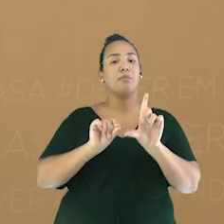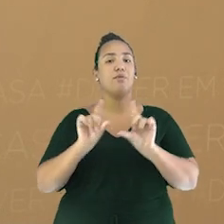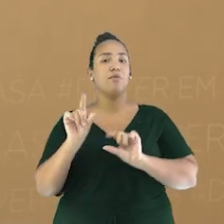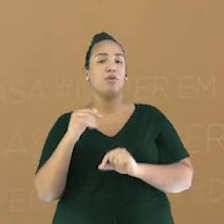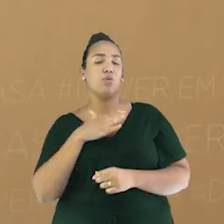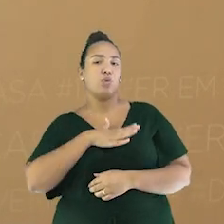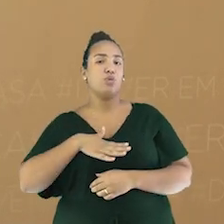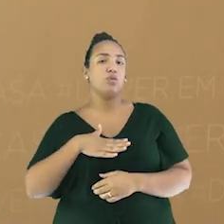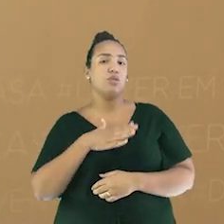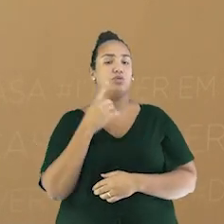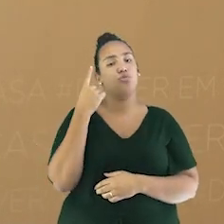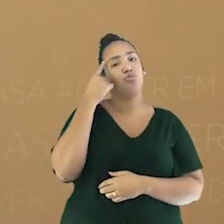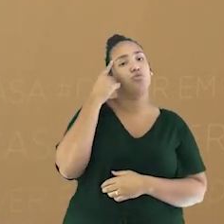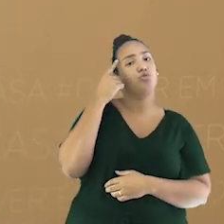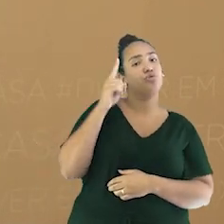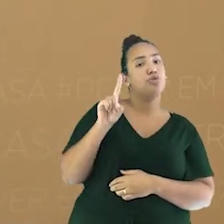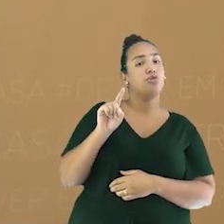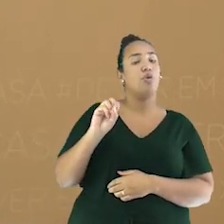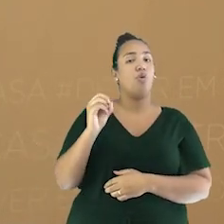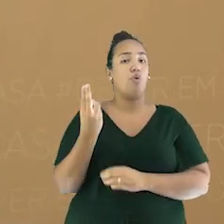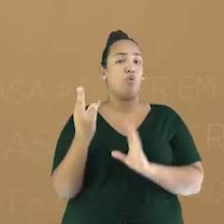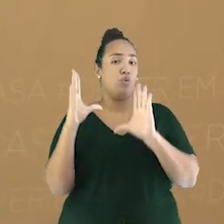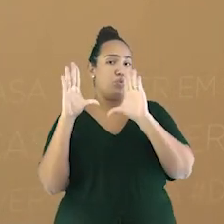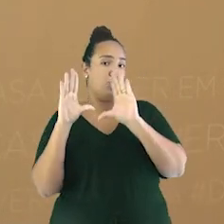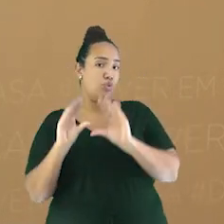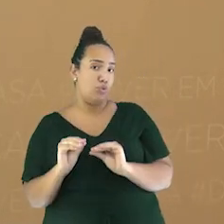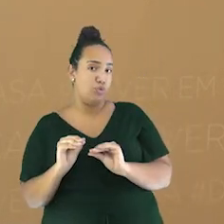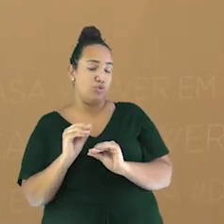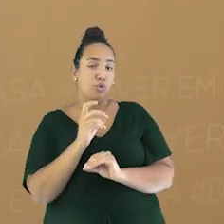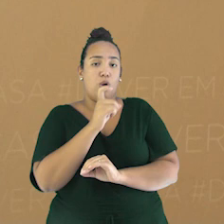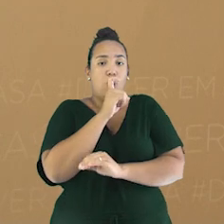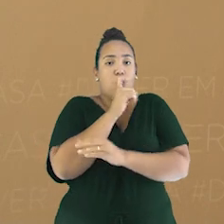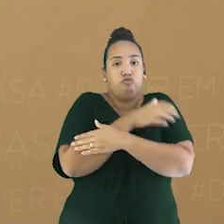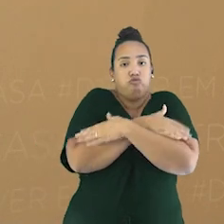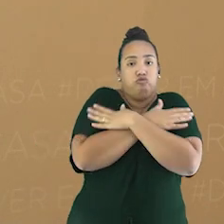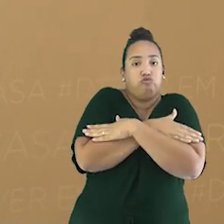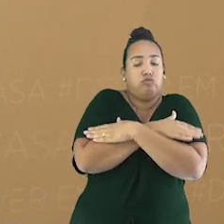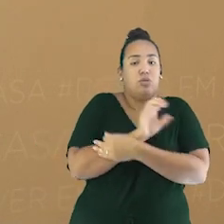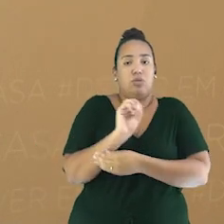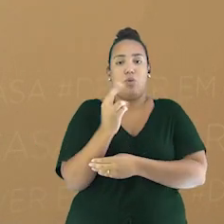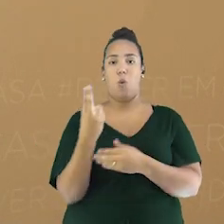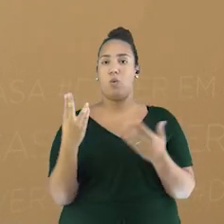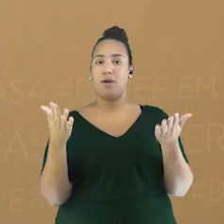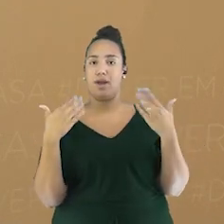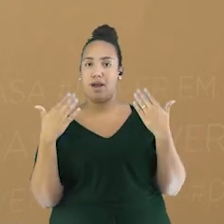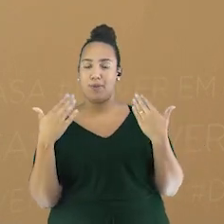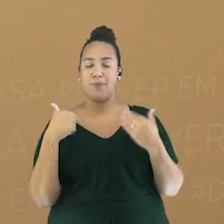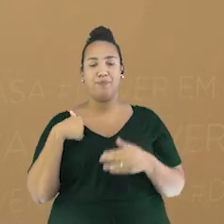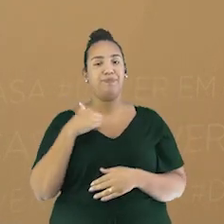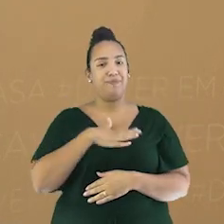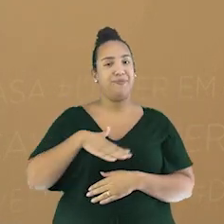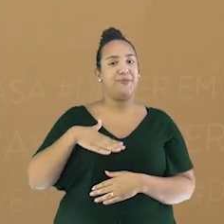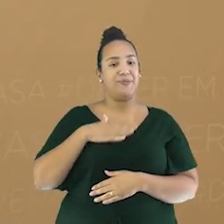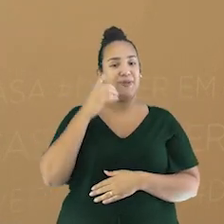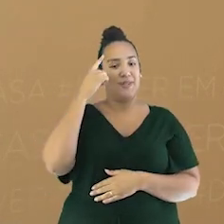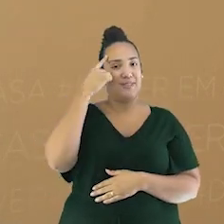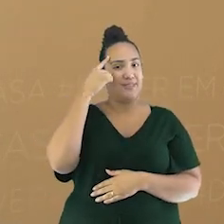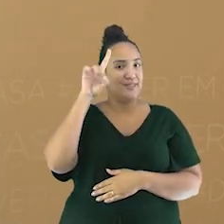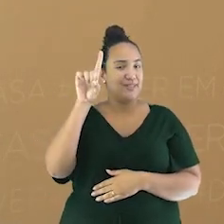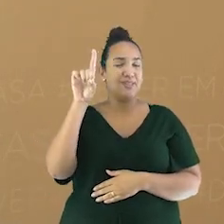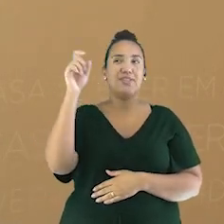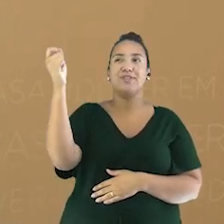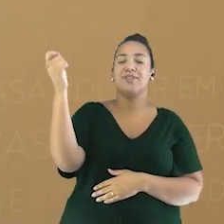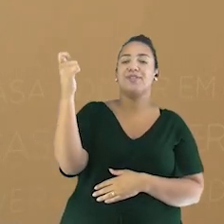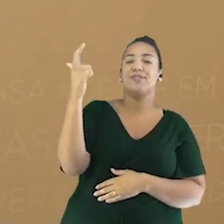dia ou a noite? Preferem o frio ou o calor? Eu prefiro o dia, com um sol maravilhoso